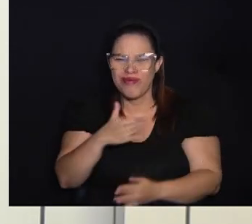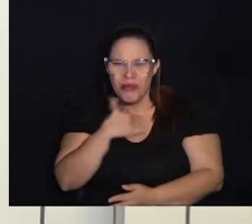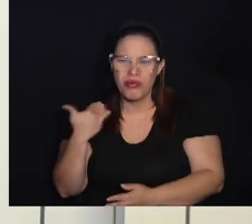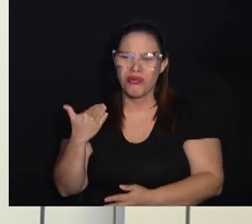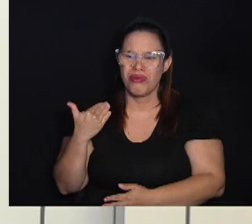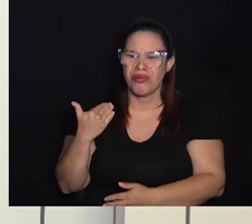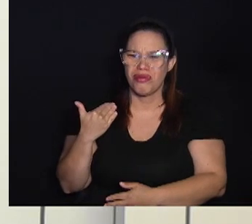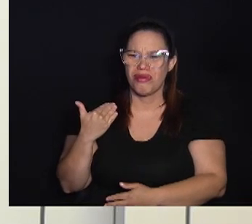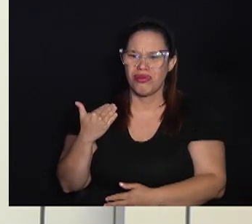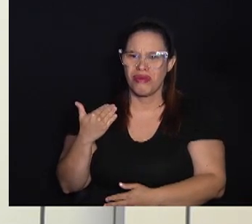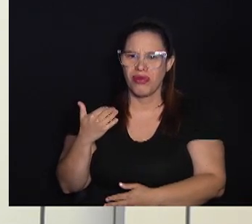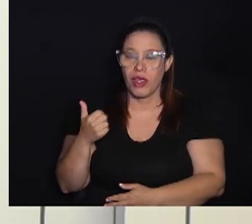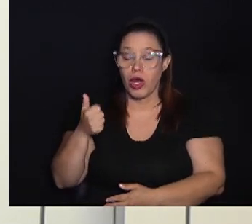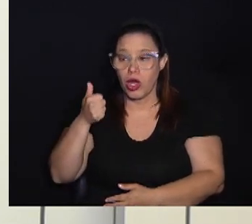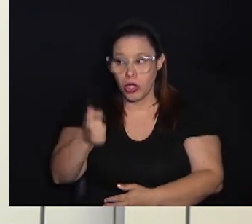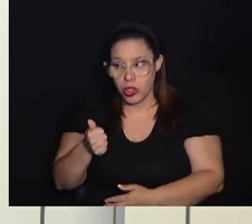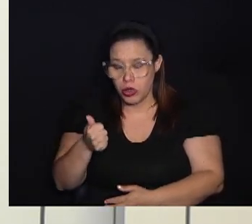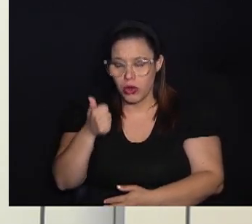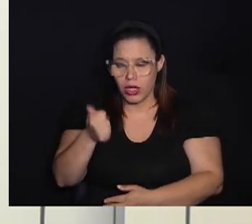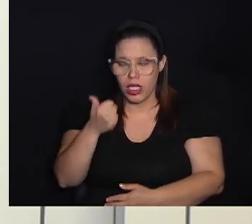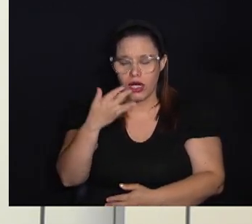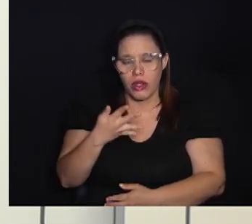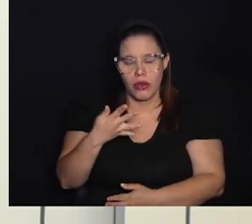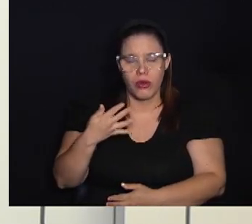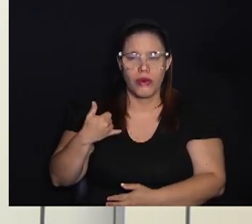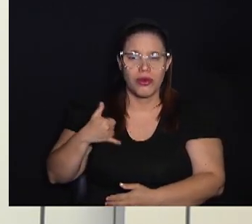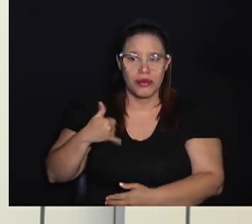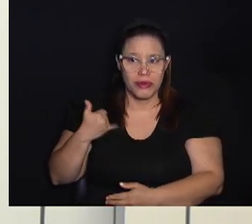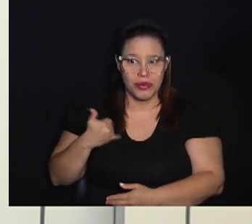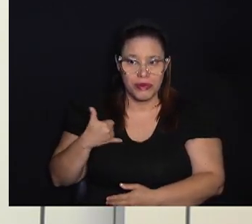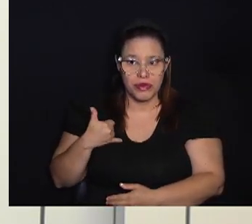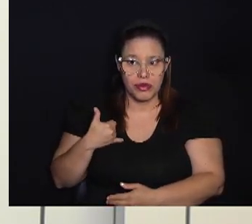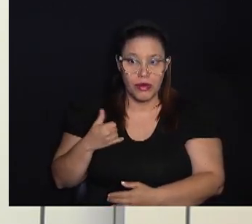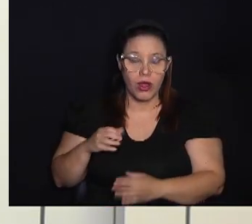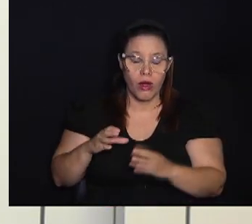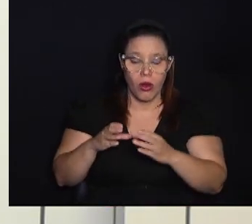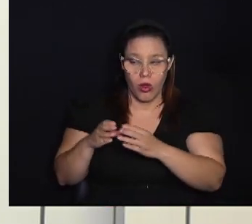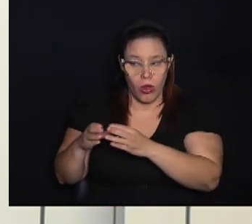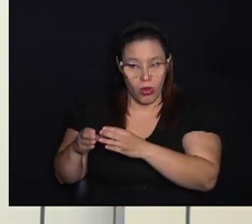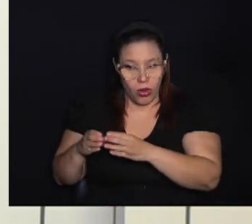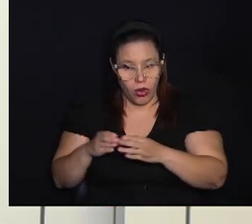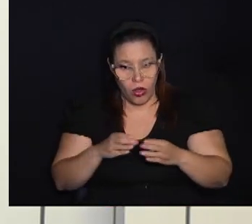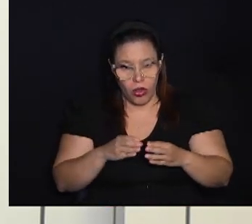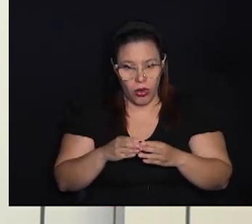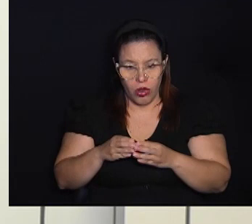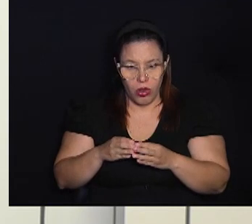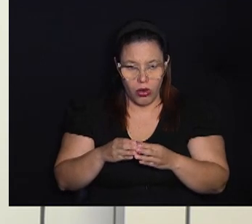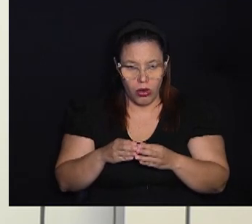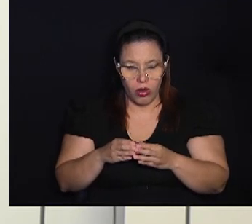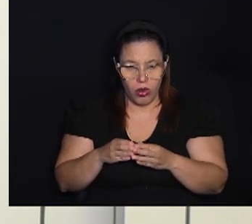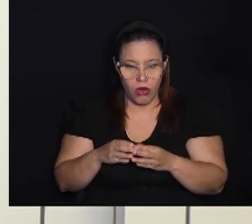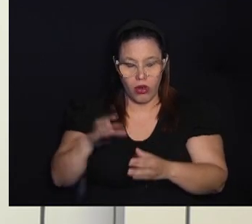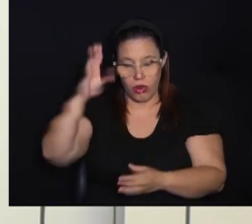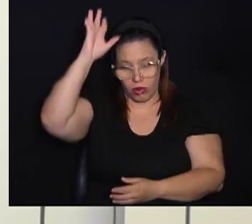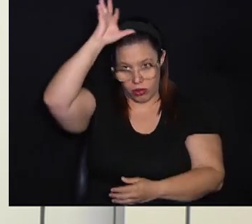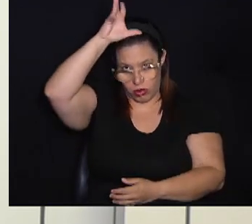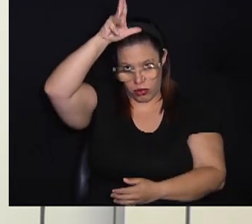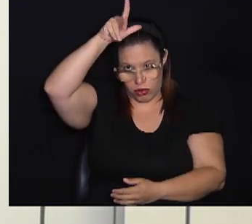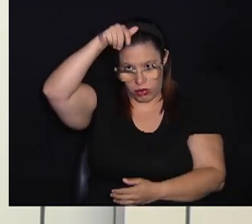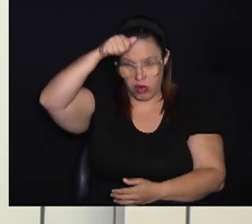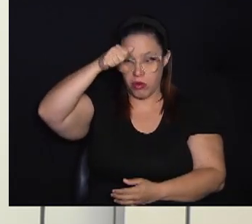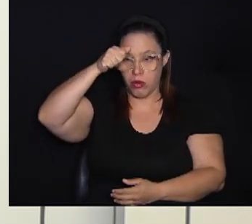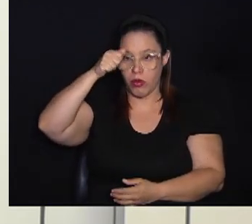crianças de 1 a 14 anos de idade. Então a nossa equipe consultou o sargento do Corpo de Bombeiros, que